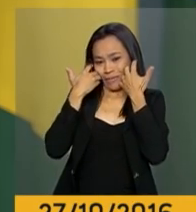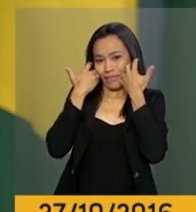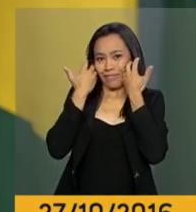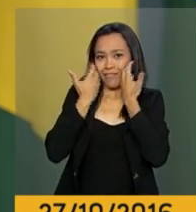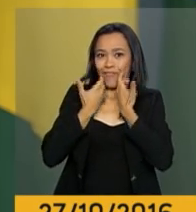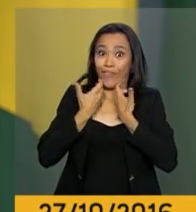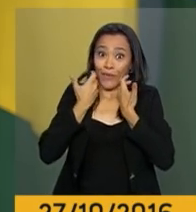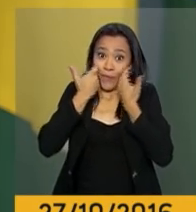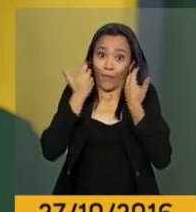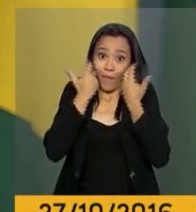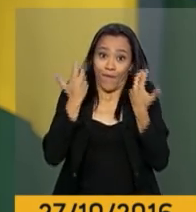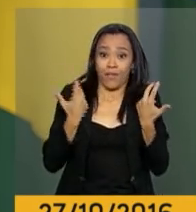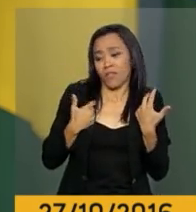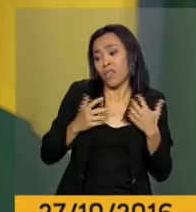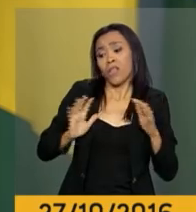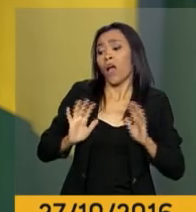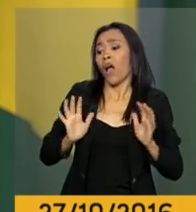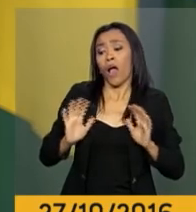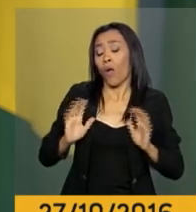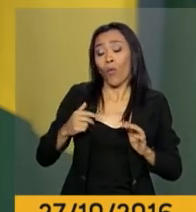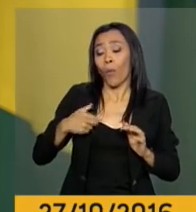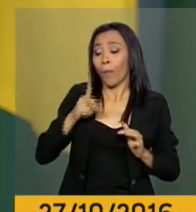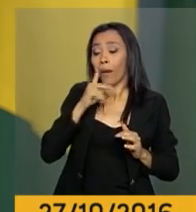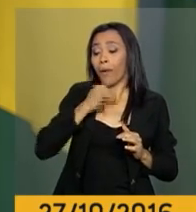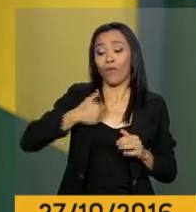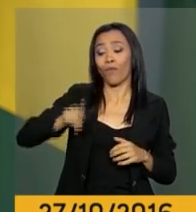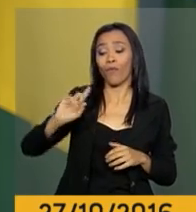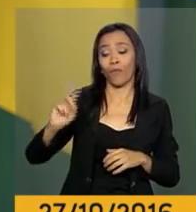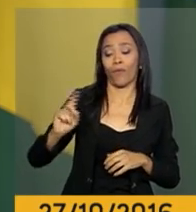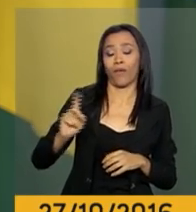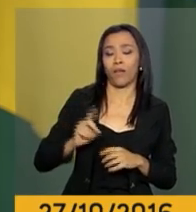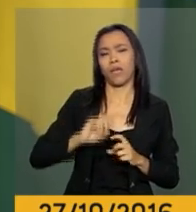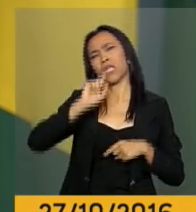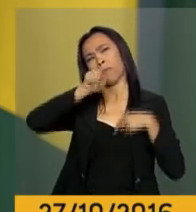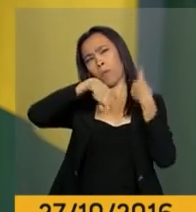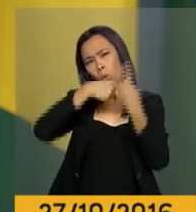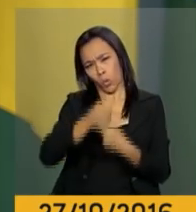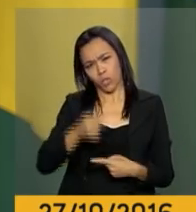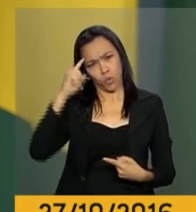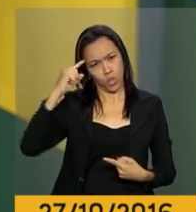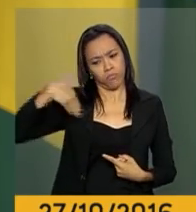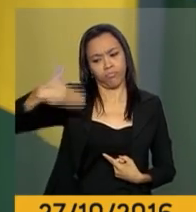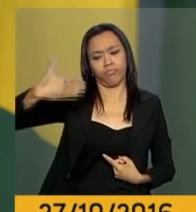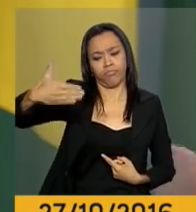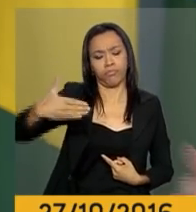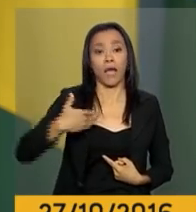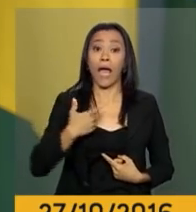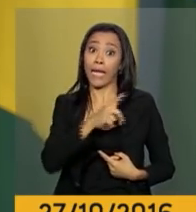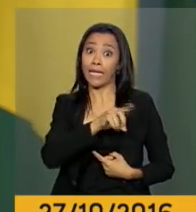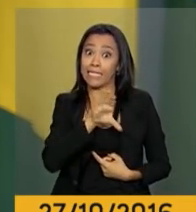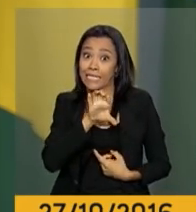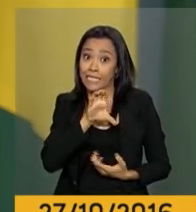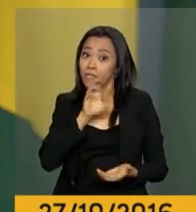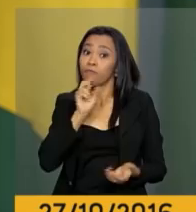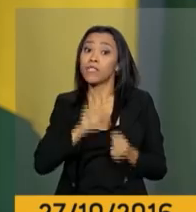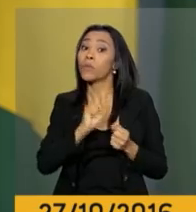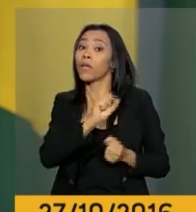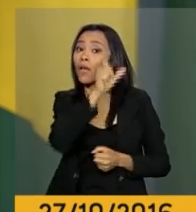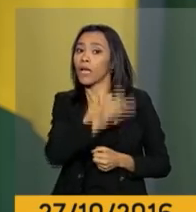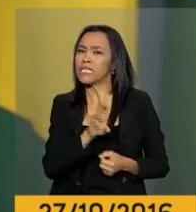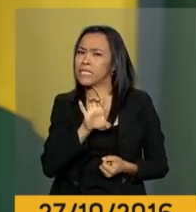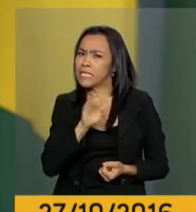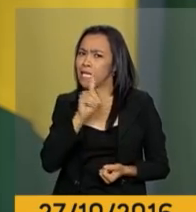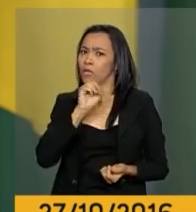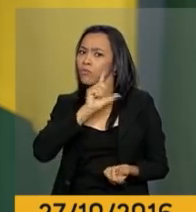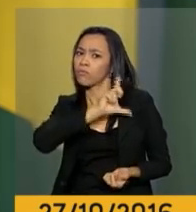envergonhado. Senão, hoje, papai não vai. E daí, nos dias seguintes, o que é que ele fazia? Ele levantava mais cedo, saía